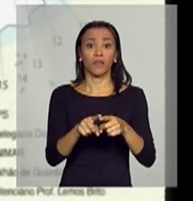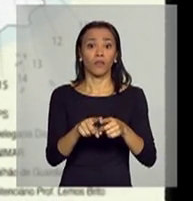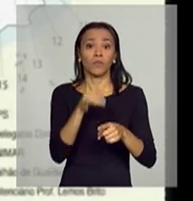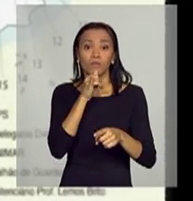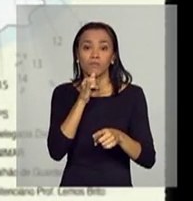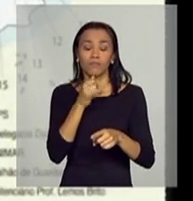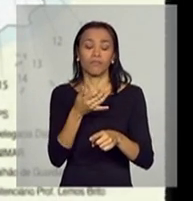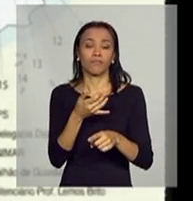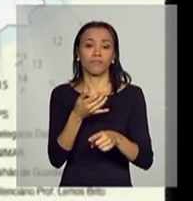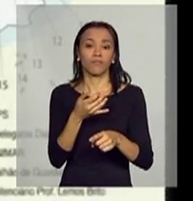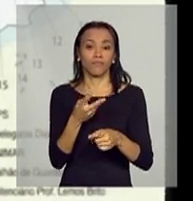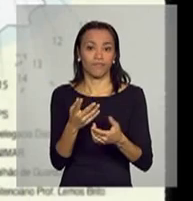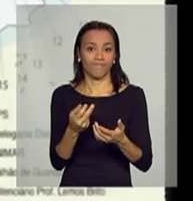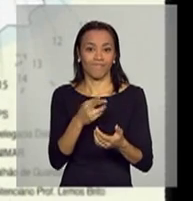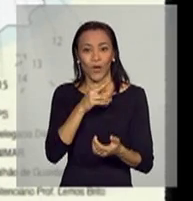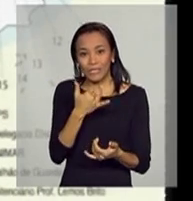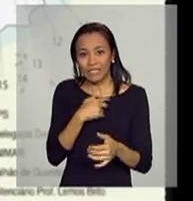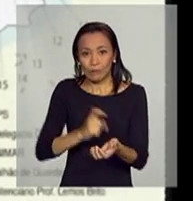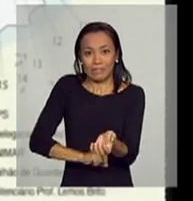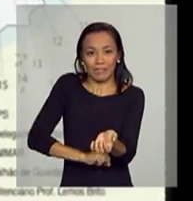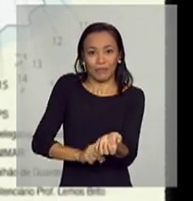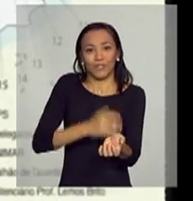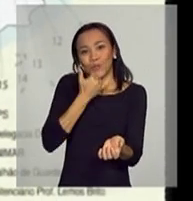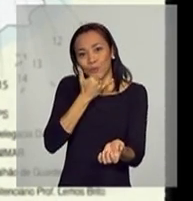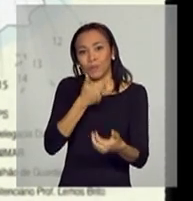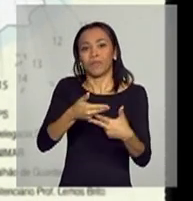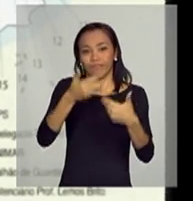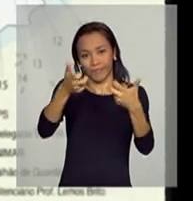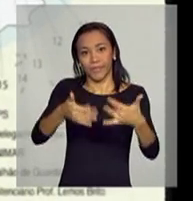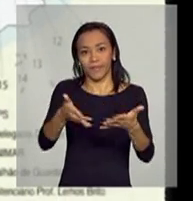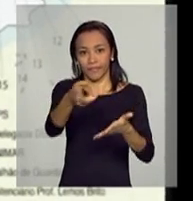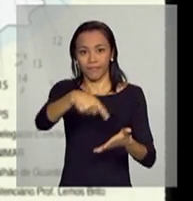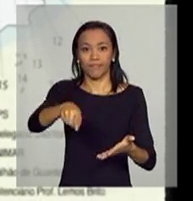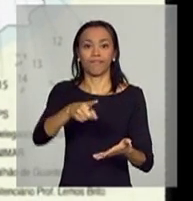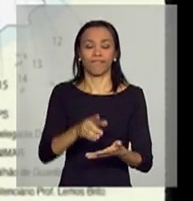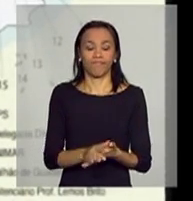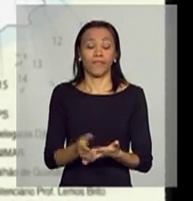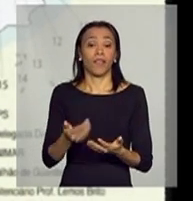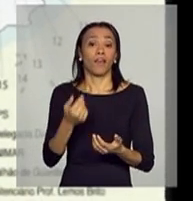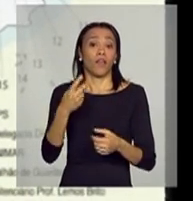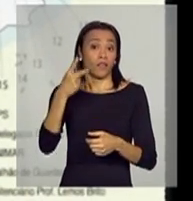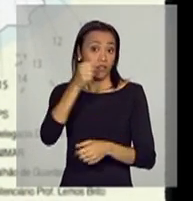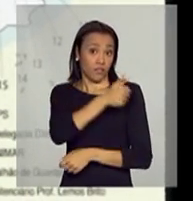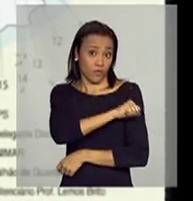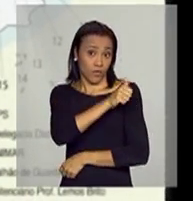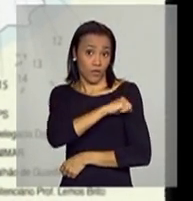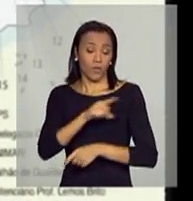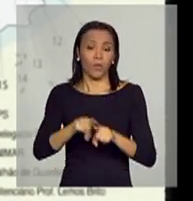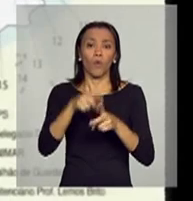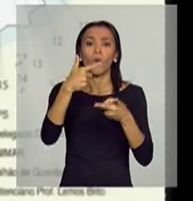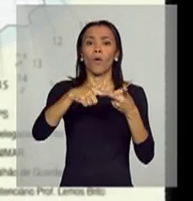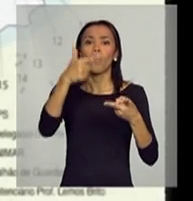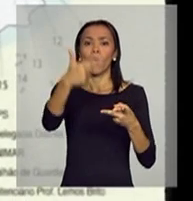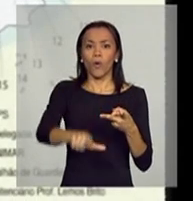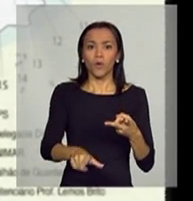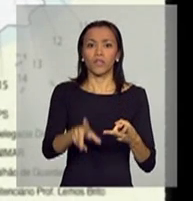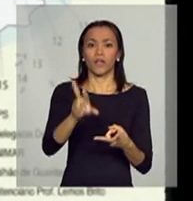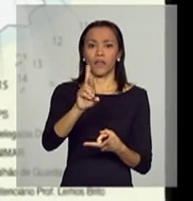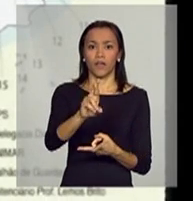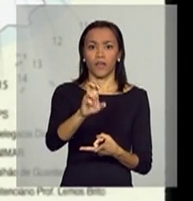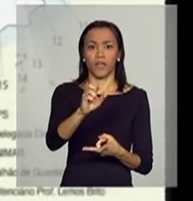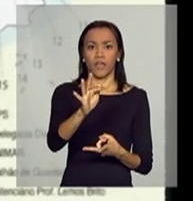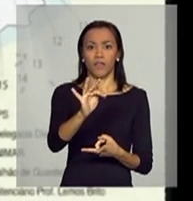Janeiro. Putz, está vendo como eu estou nervosa, gente? Desculpem mesmo, hein? Duque de Caxias, a refinaria Duque de